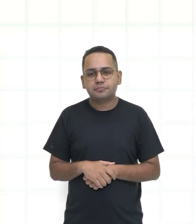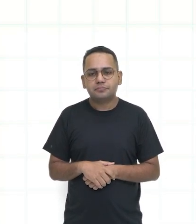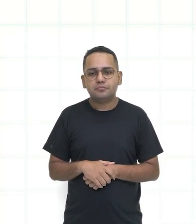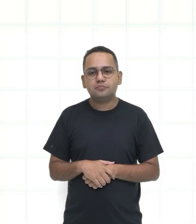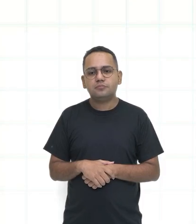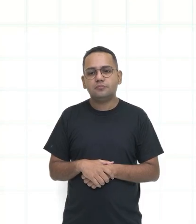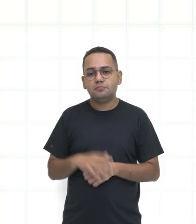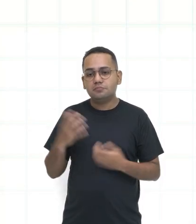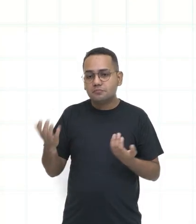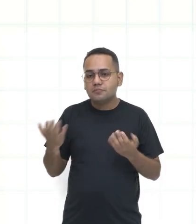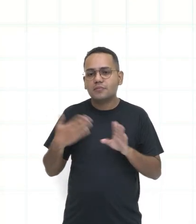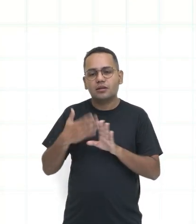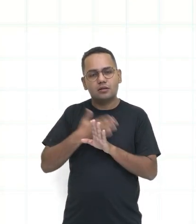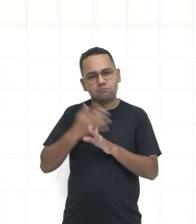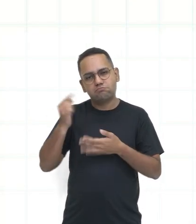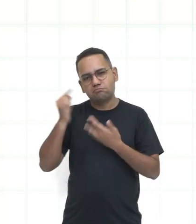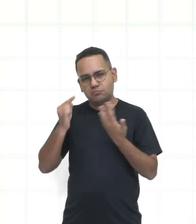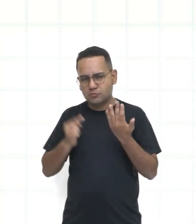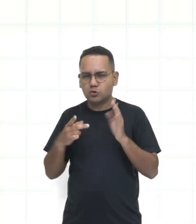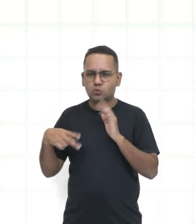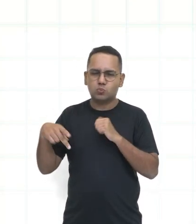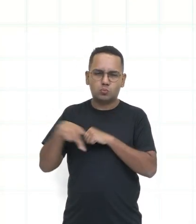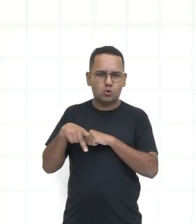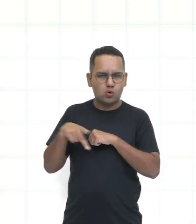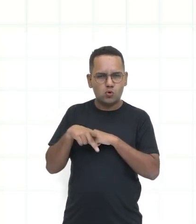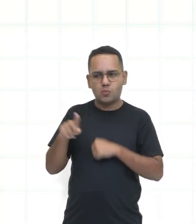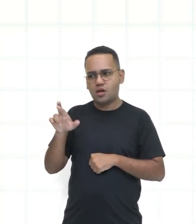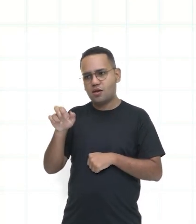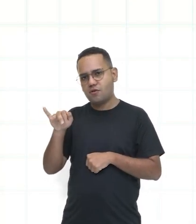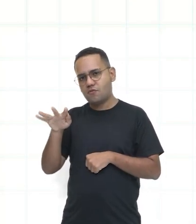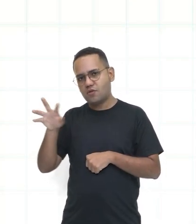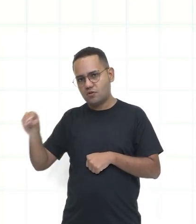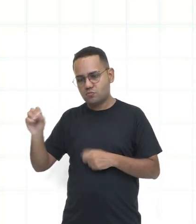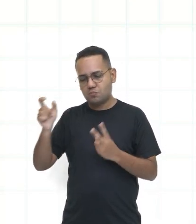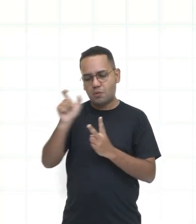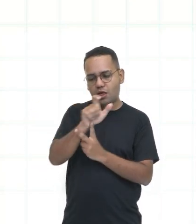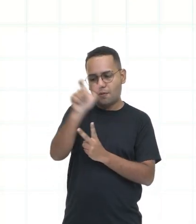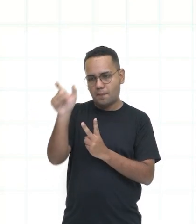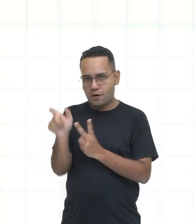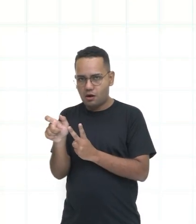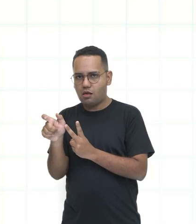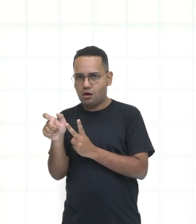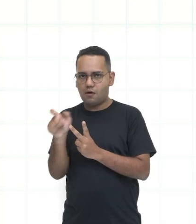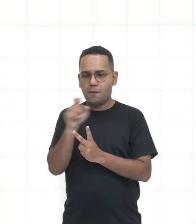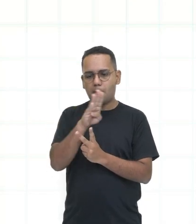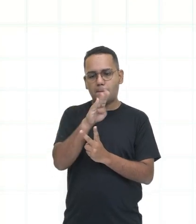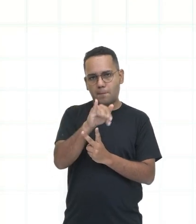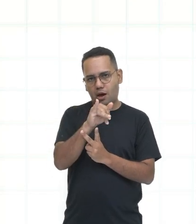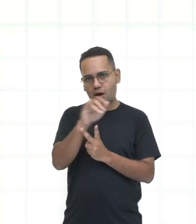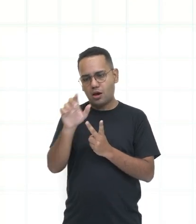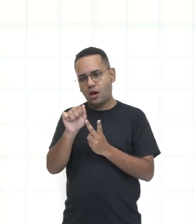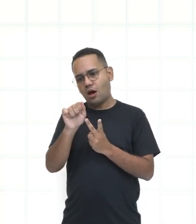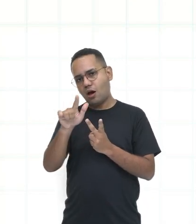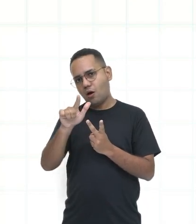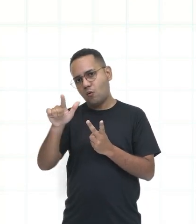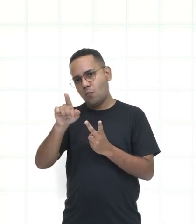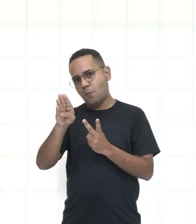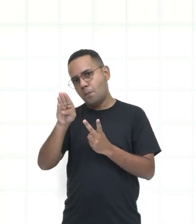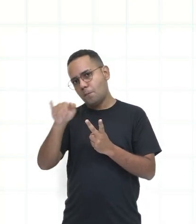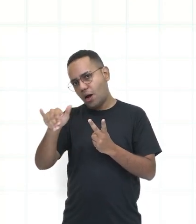dos pronomes reflexivos e a expressão by e all by, né, que vai trazer, respectivamente, a ideia